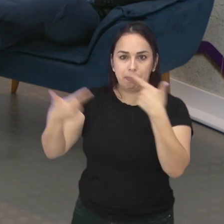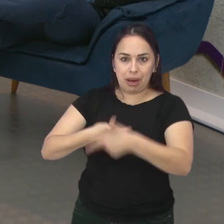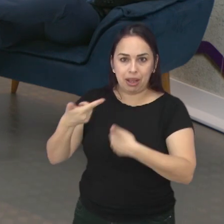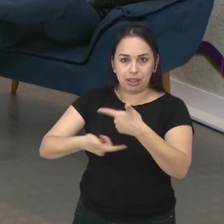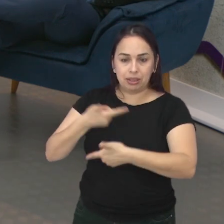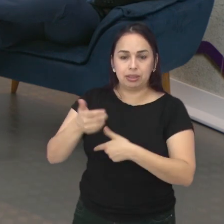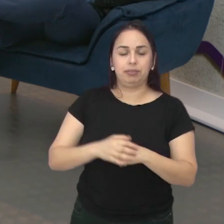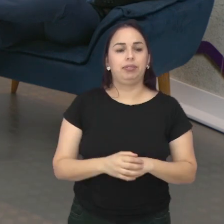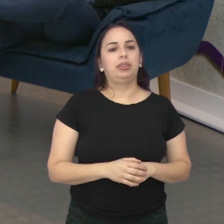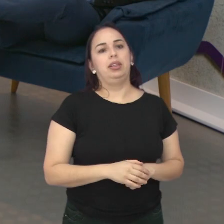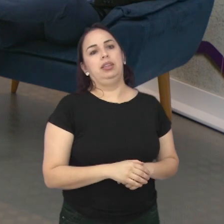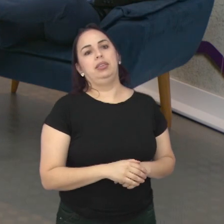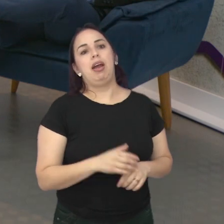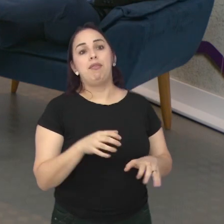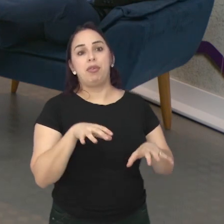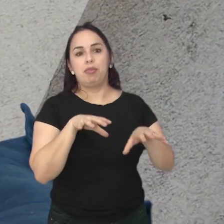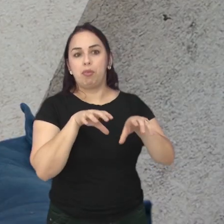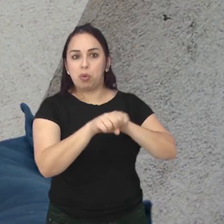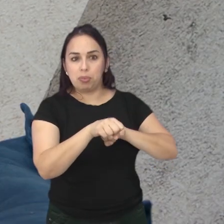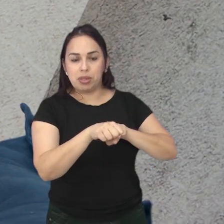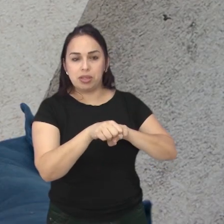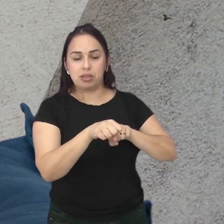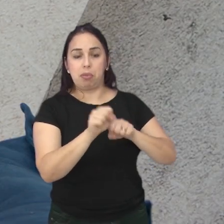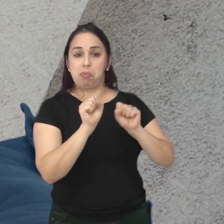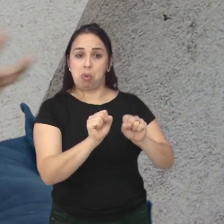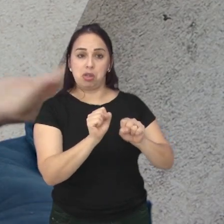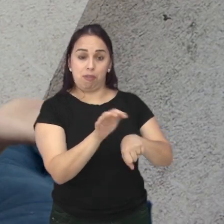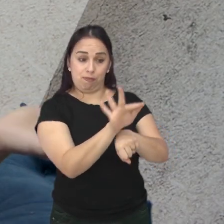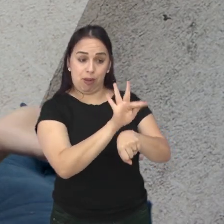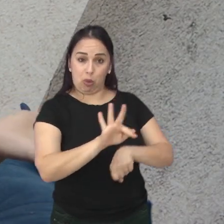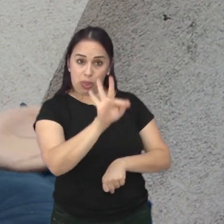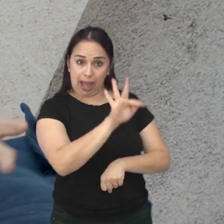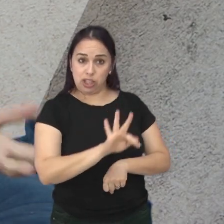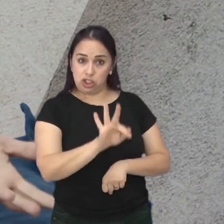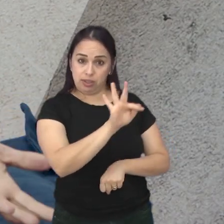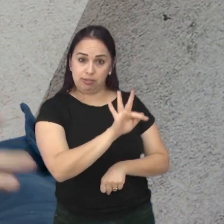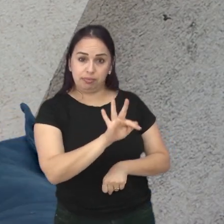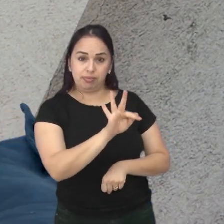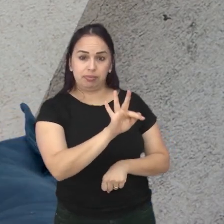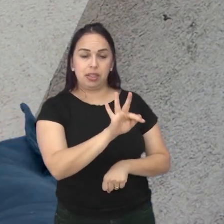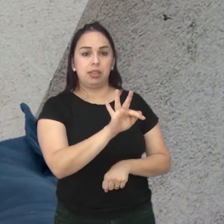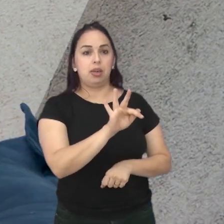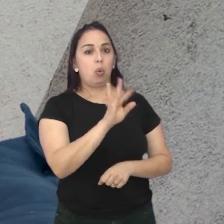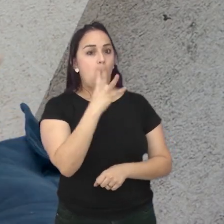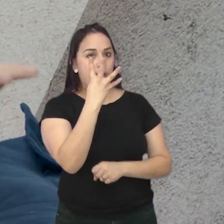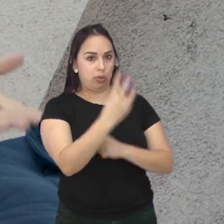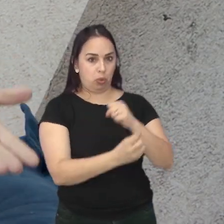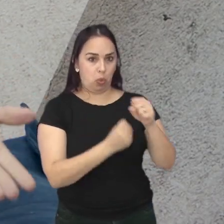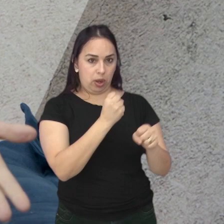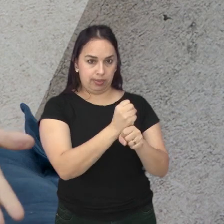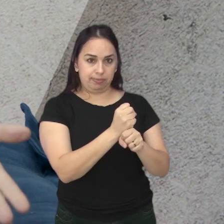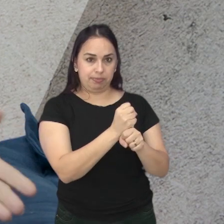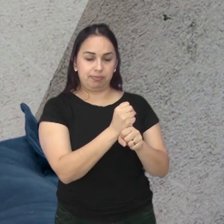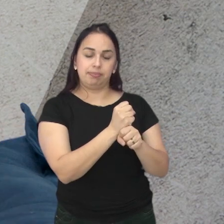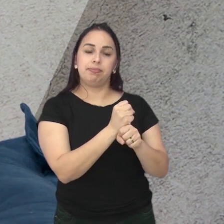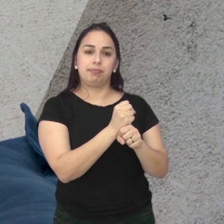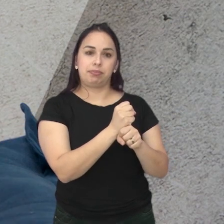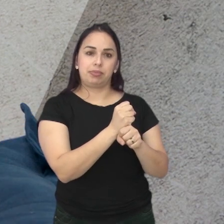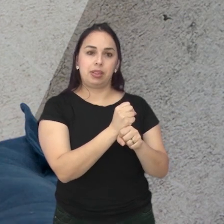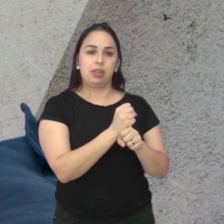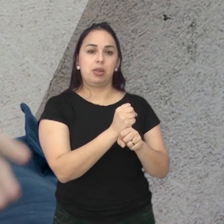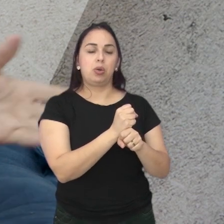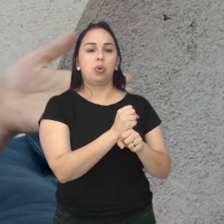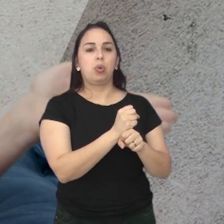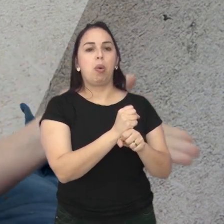funciona? Nós temos a formação acadêmica, que pode ser em nível superior, né, faculdade, você faz os 4 anos, pode ser,